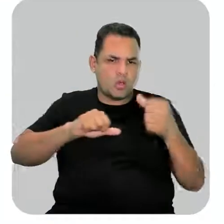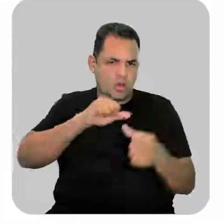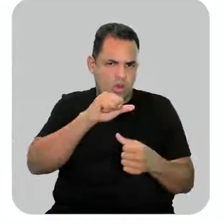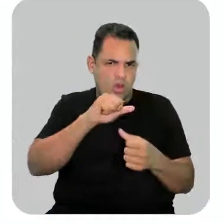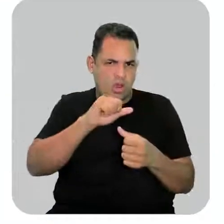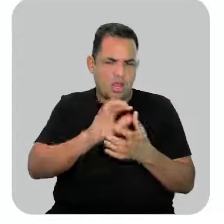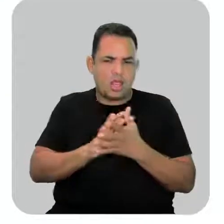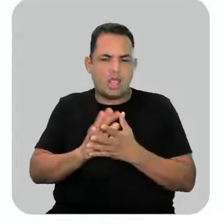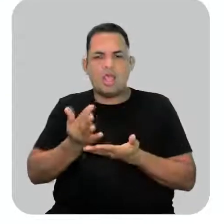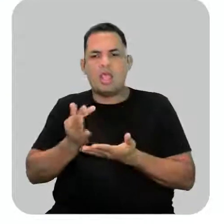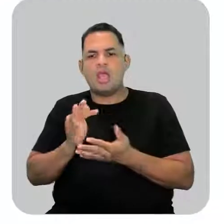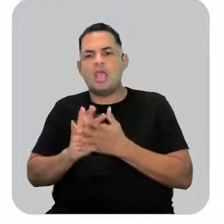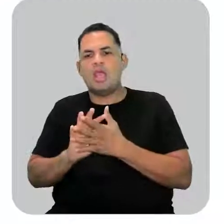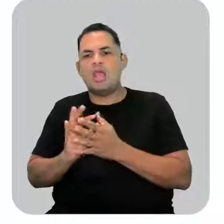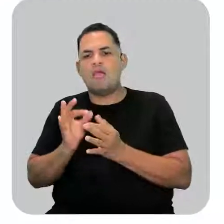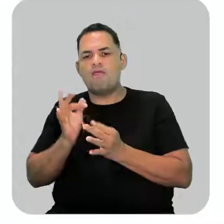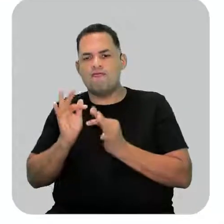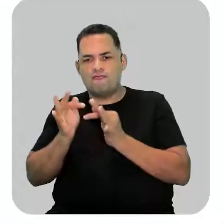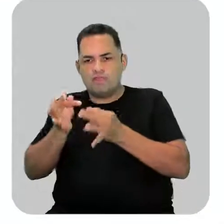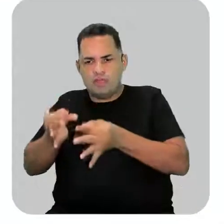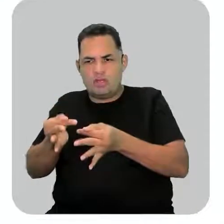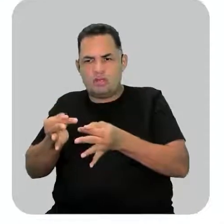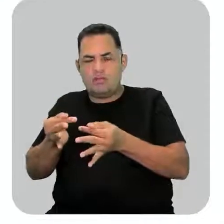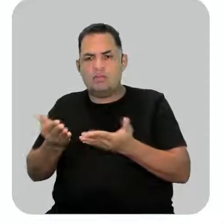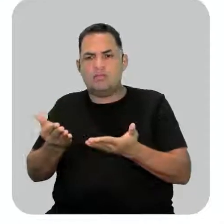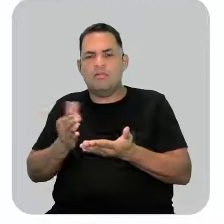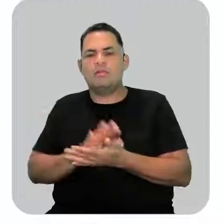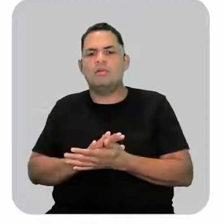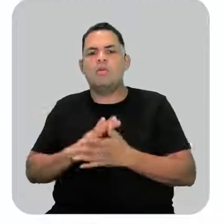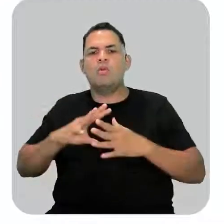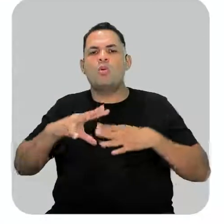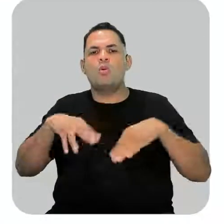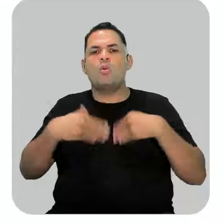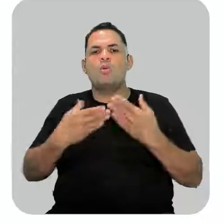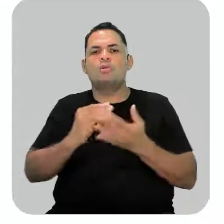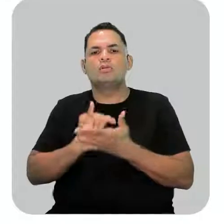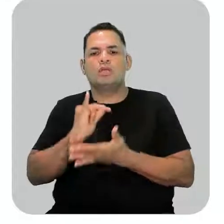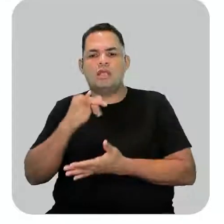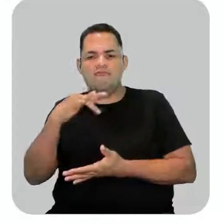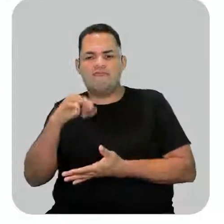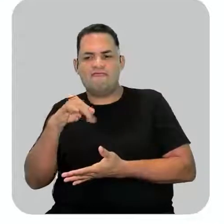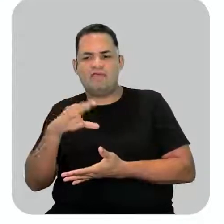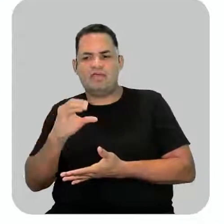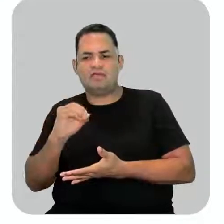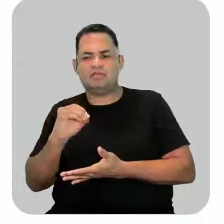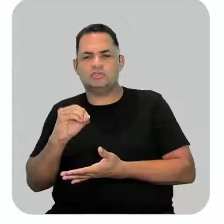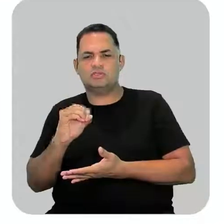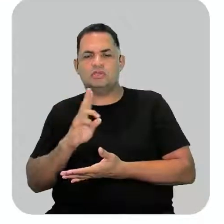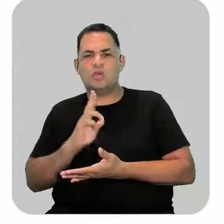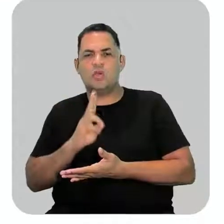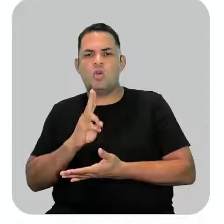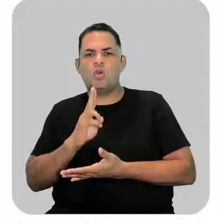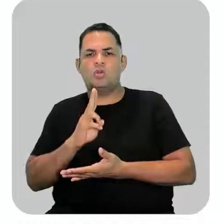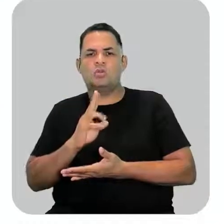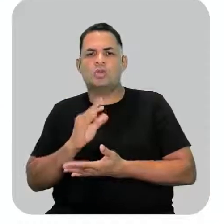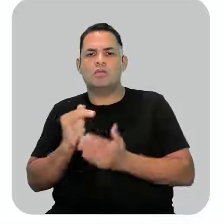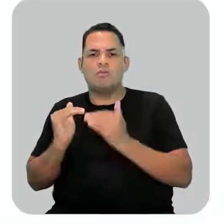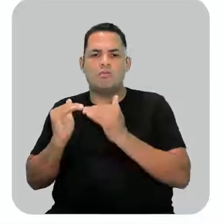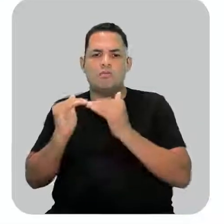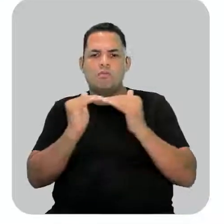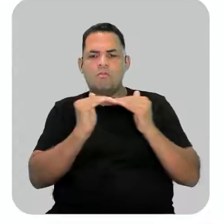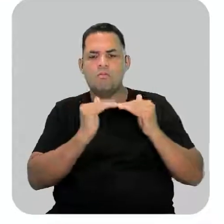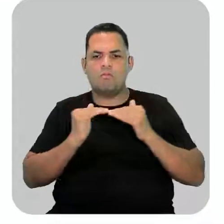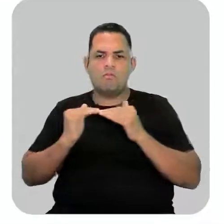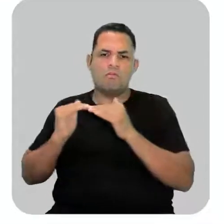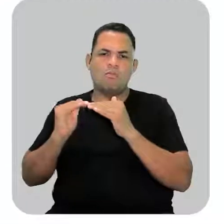os prefixos de quantidade de carbono e os infixos do tipo de ligação, nós vamos continuar com o padrão, que